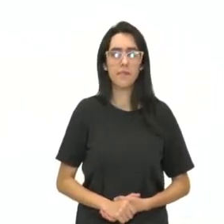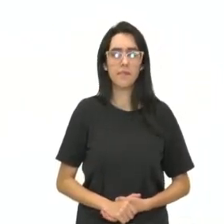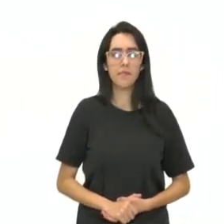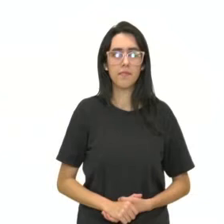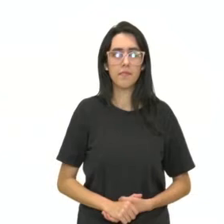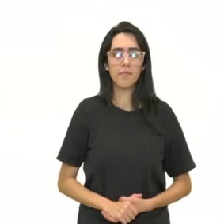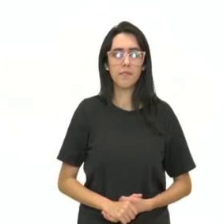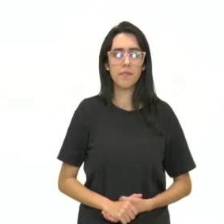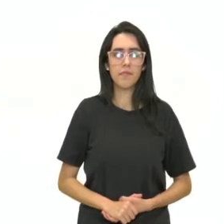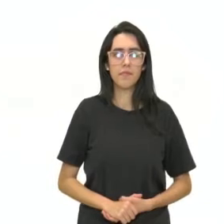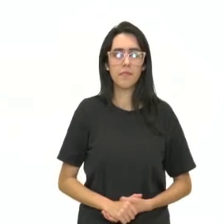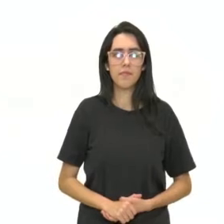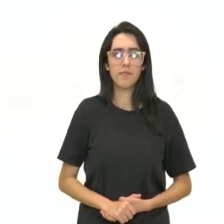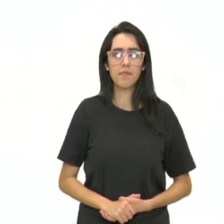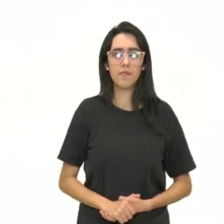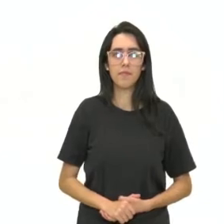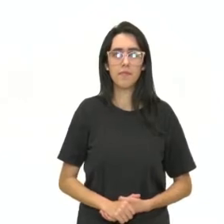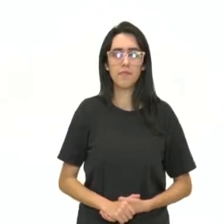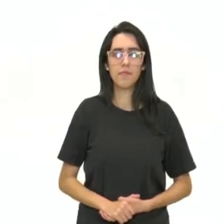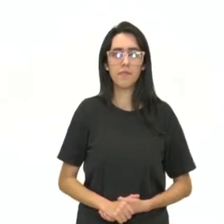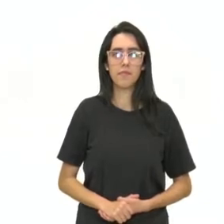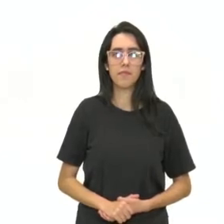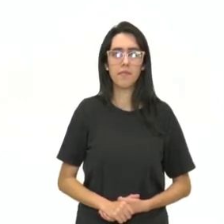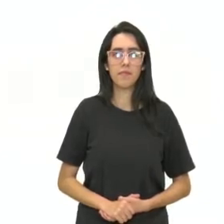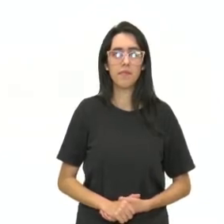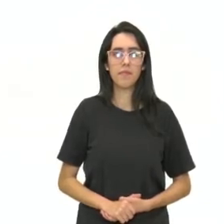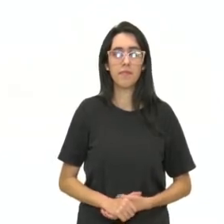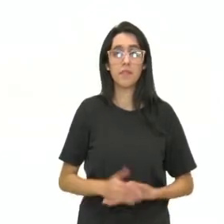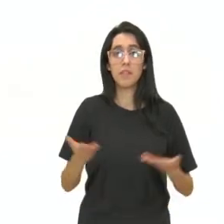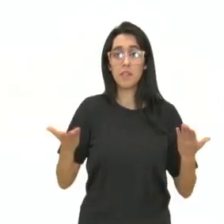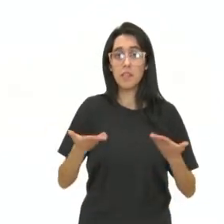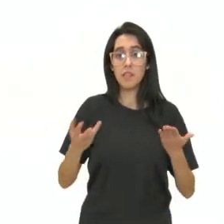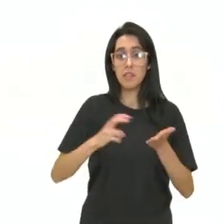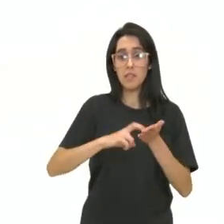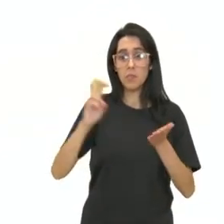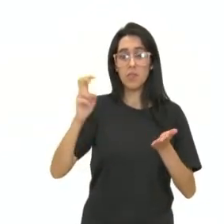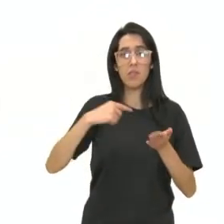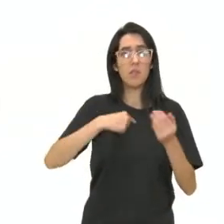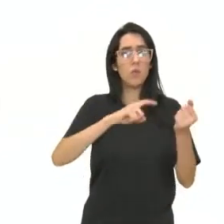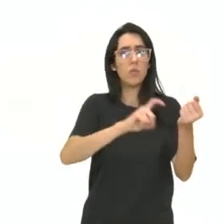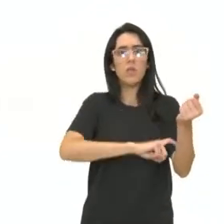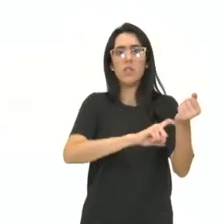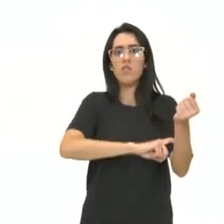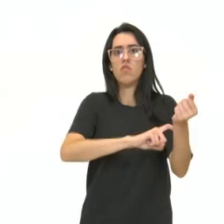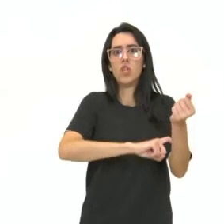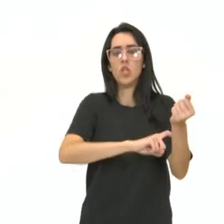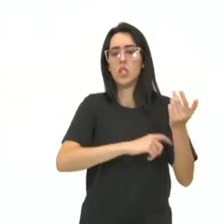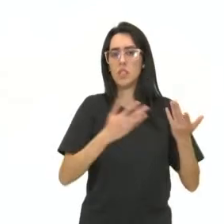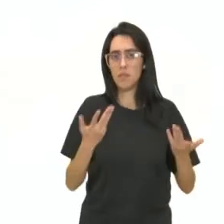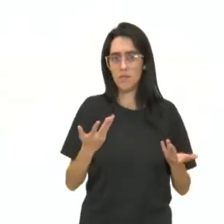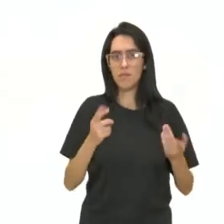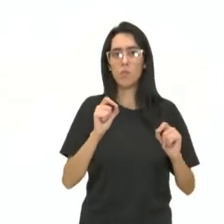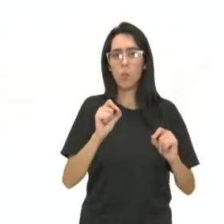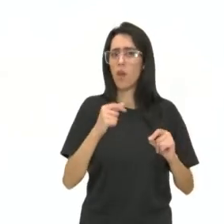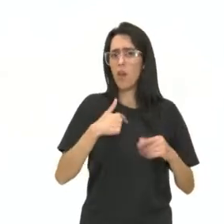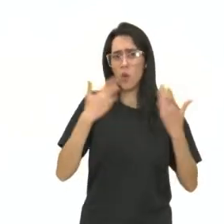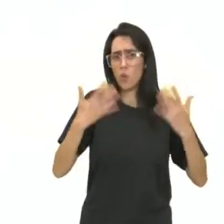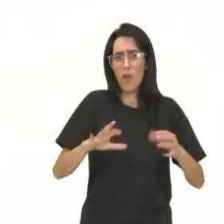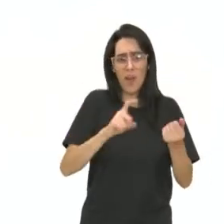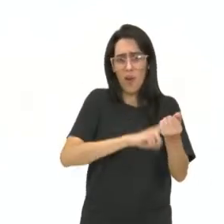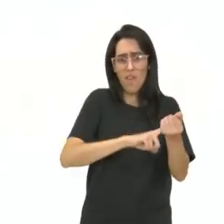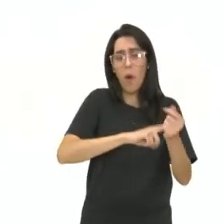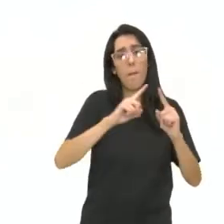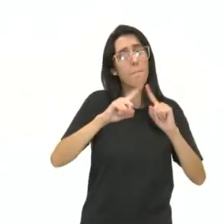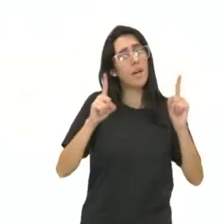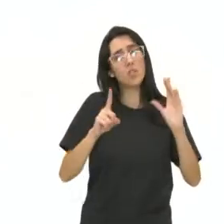transitório. Essa manhã fiquei nervosa, tá? Como eu falei. Involuntário, porque eu não queria, mas também transitório,